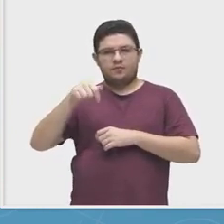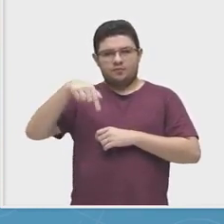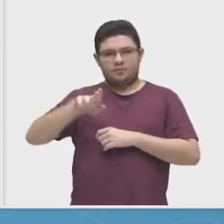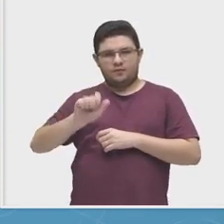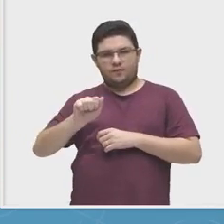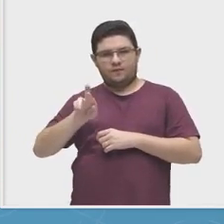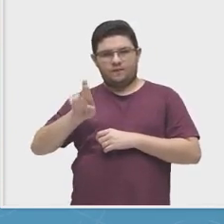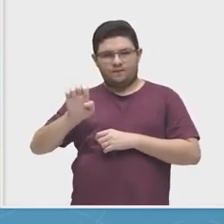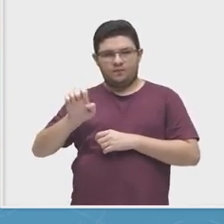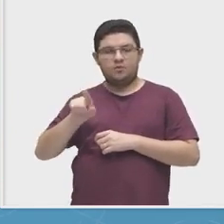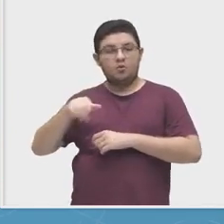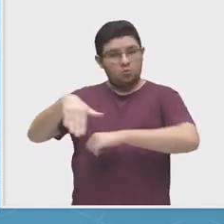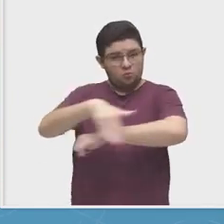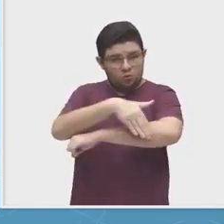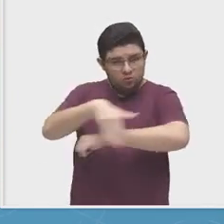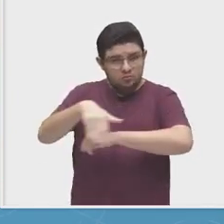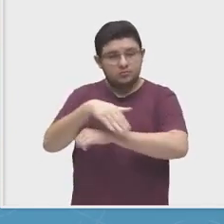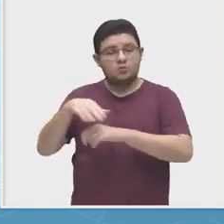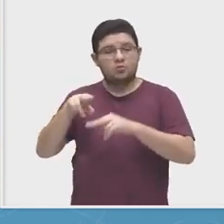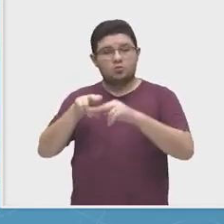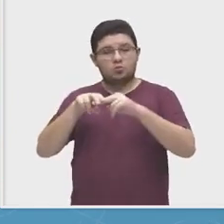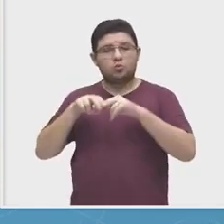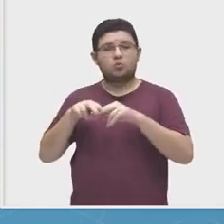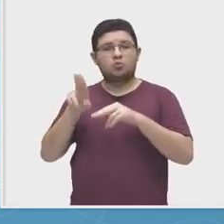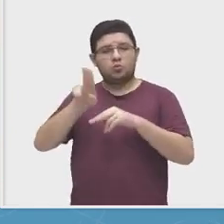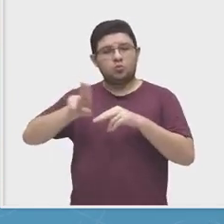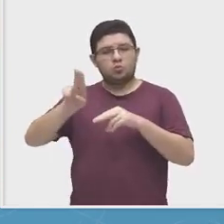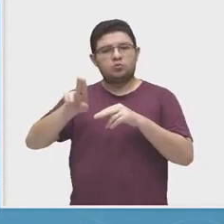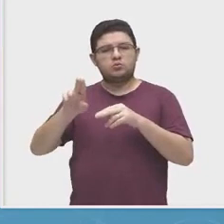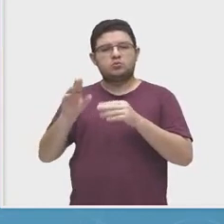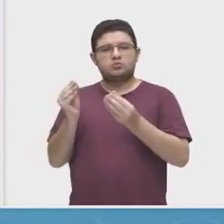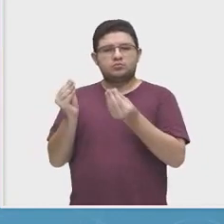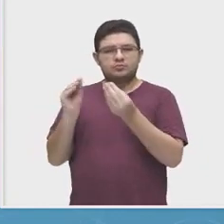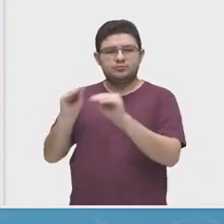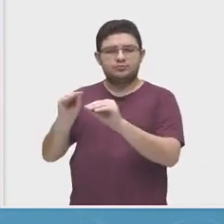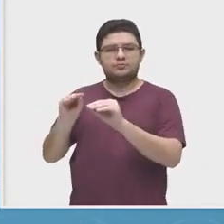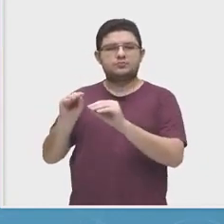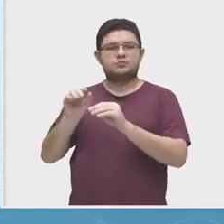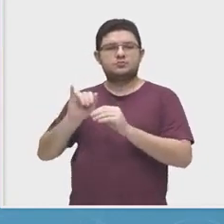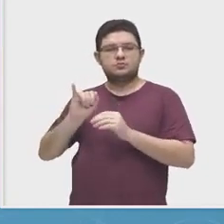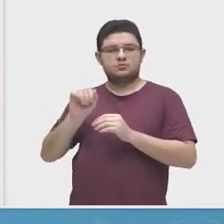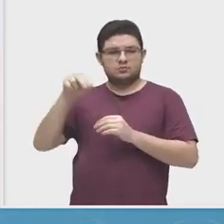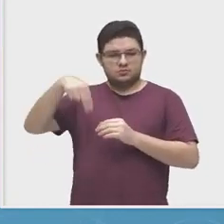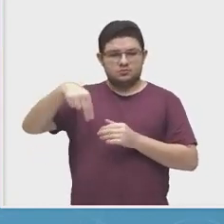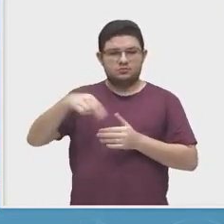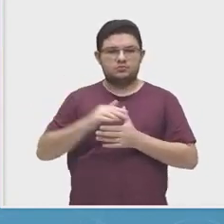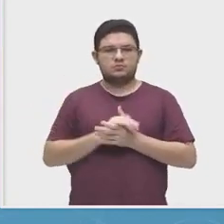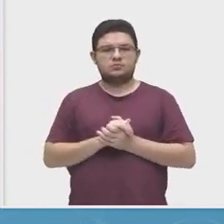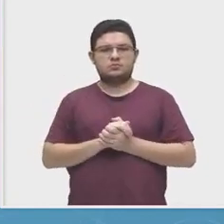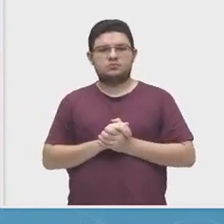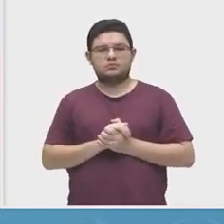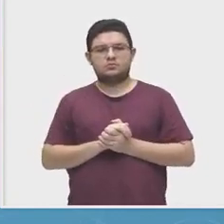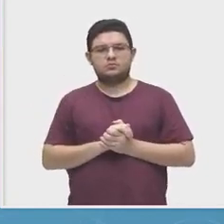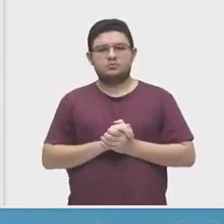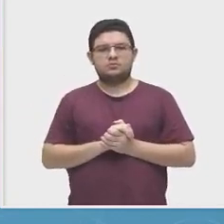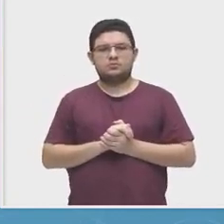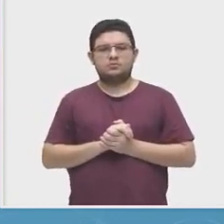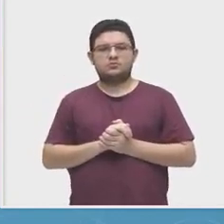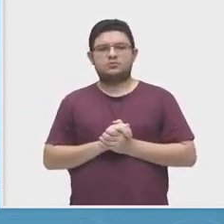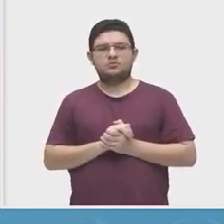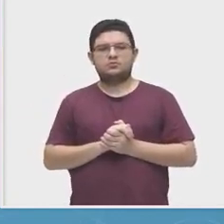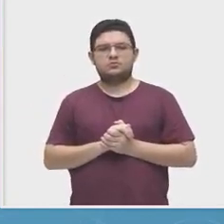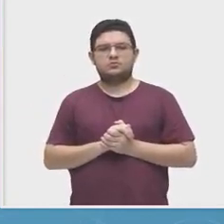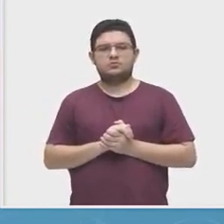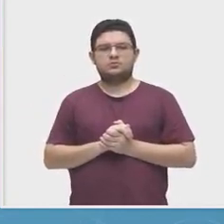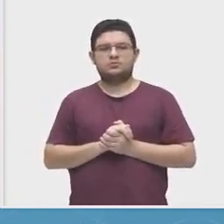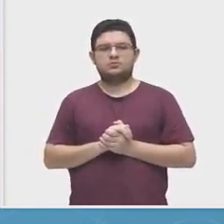Então, portanto, eu vou utilizar o in. We agree to meet at the airport. Nós concordamos em